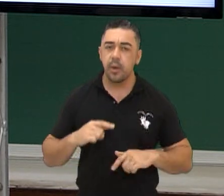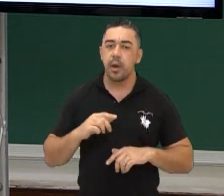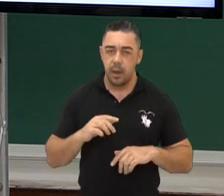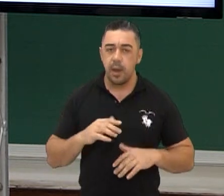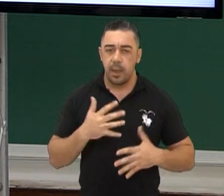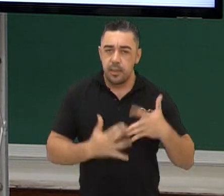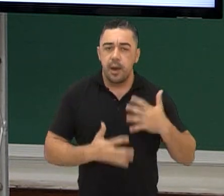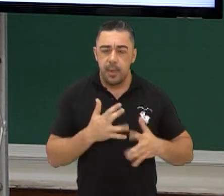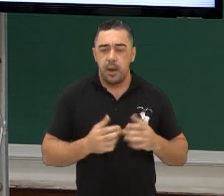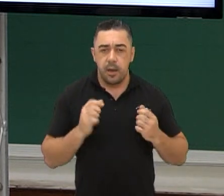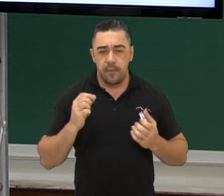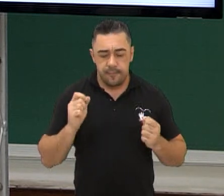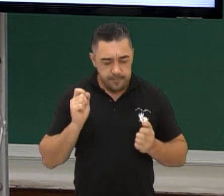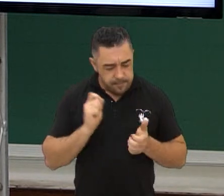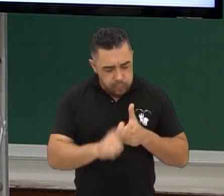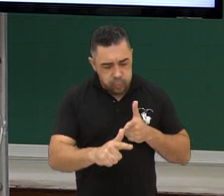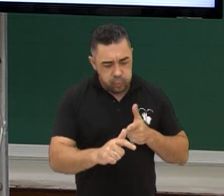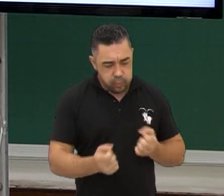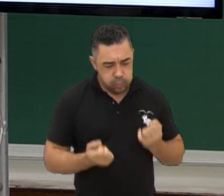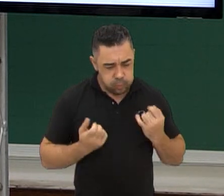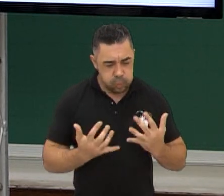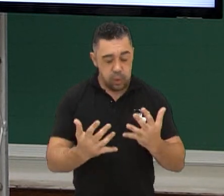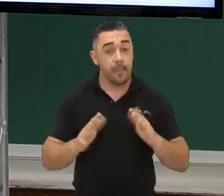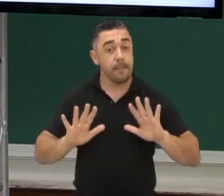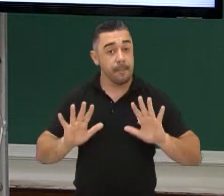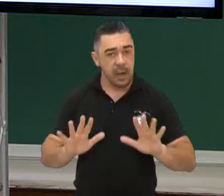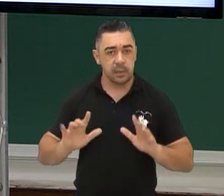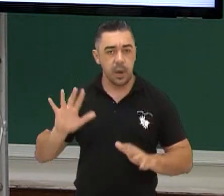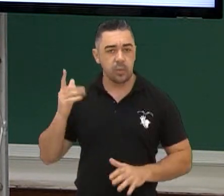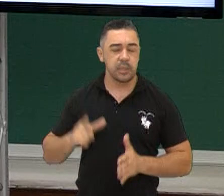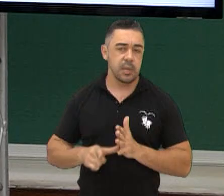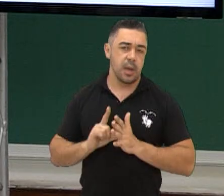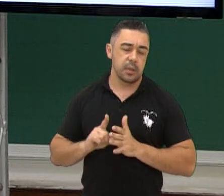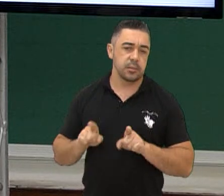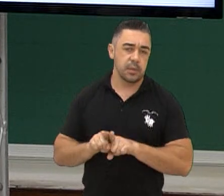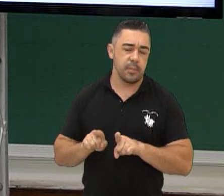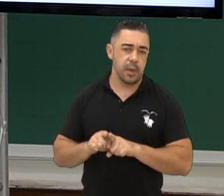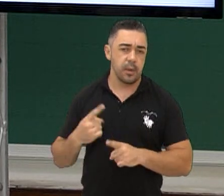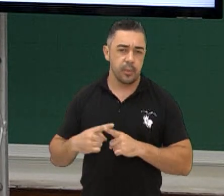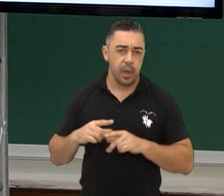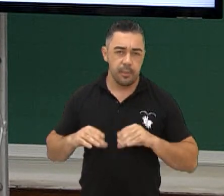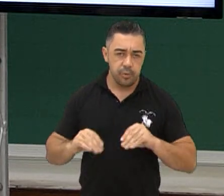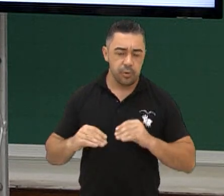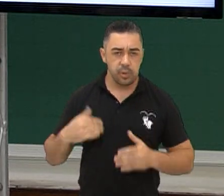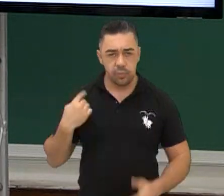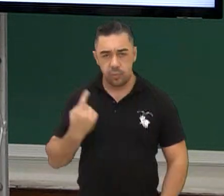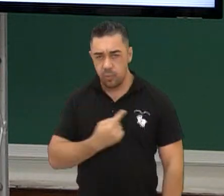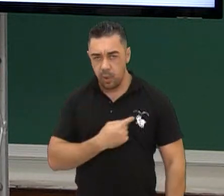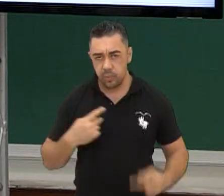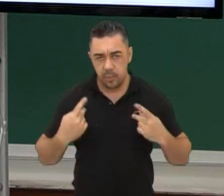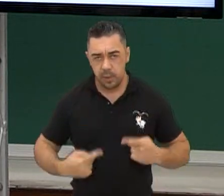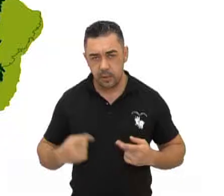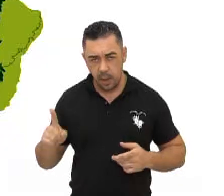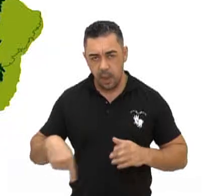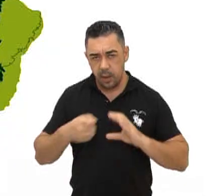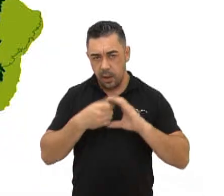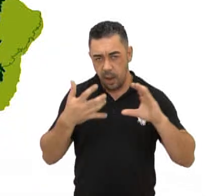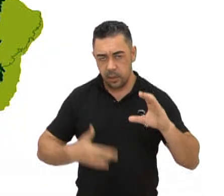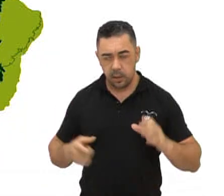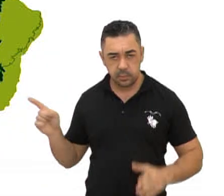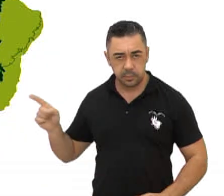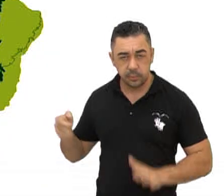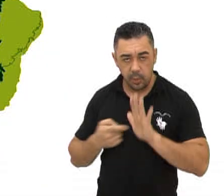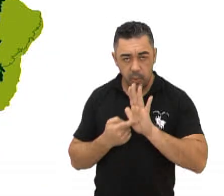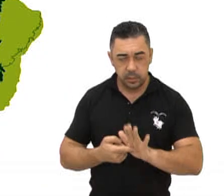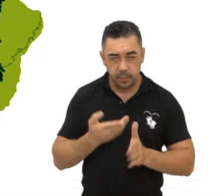também, né? Mas o fogo já acontecia naturalmente antes da intervenção humana, tá? Por várias características desse bioma que a gente vai falar agora. Então, olha